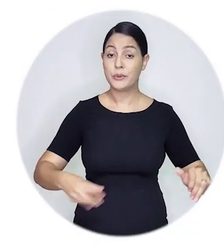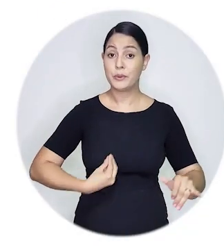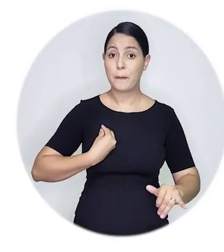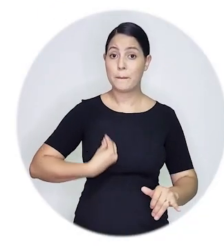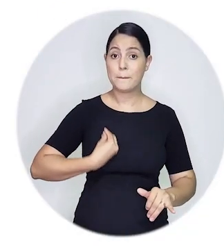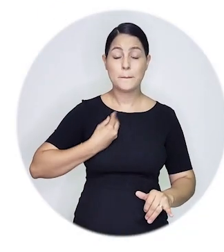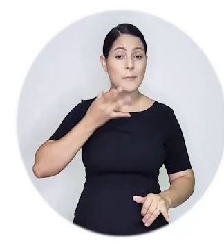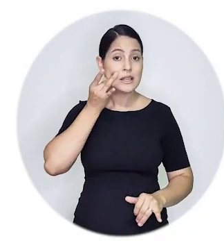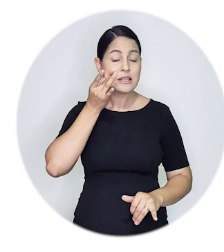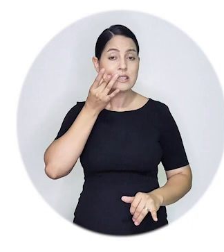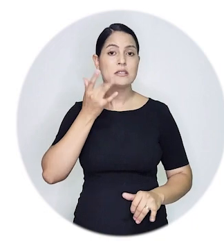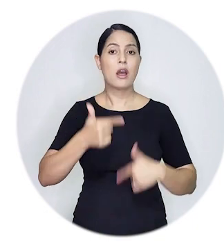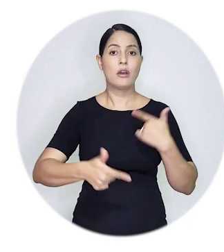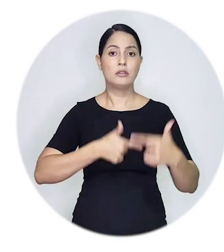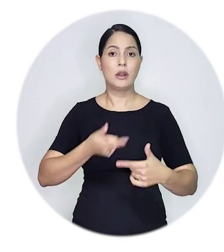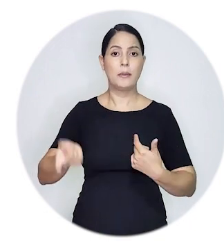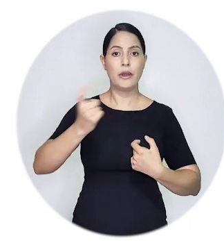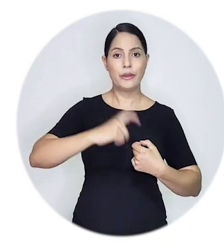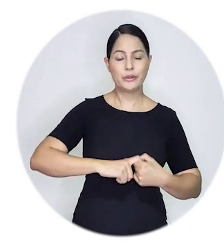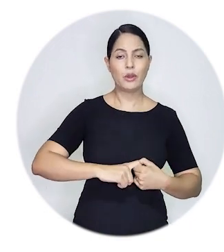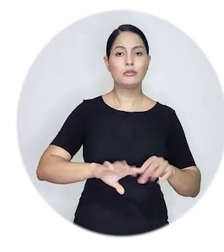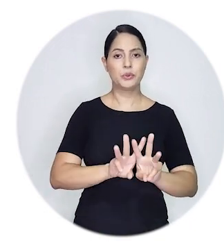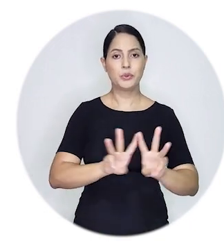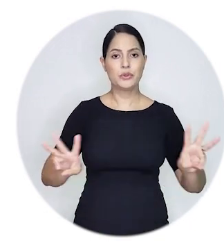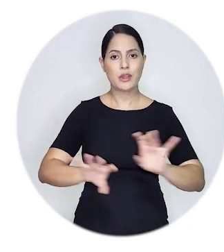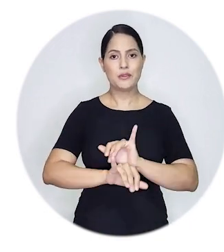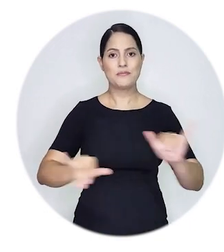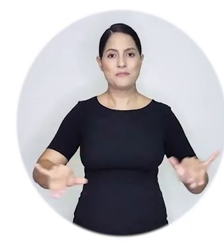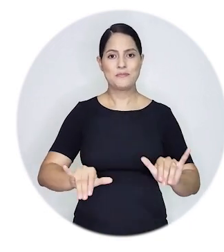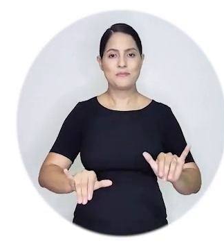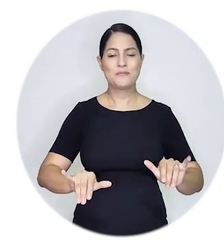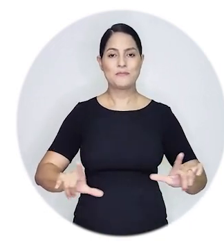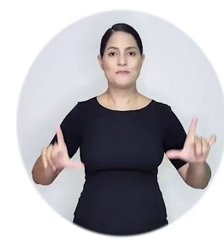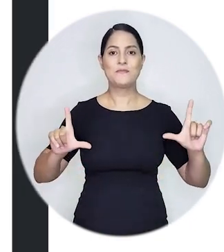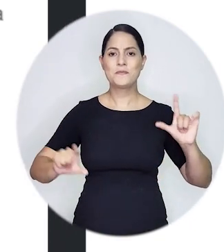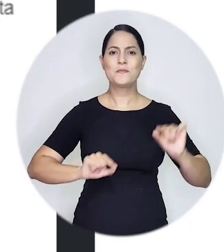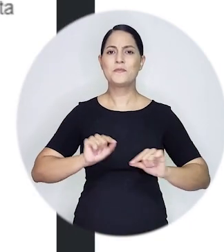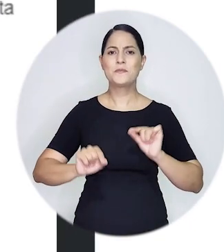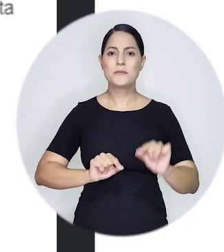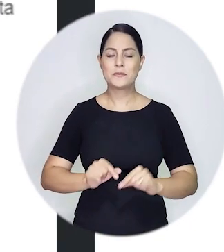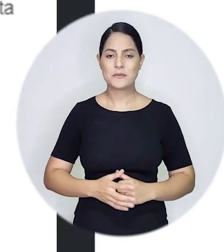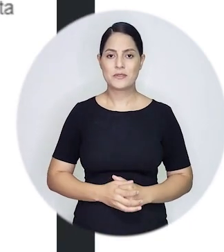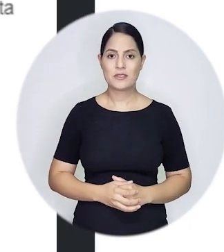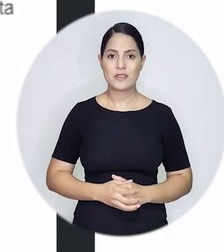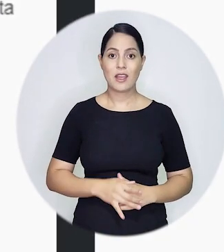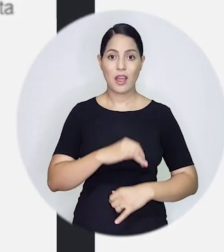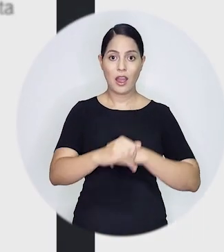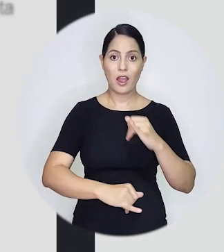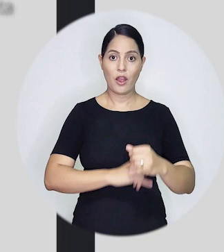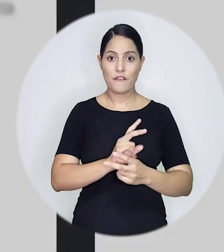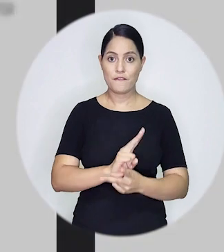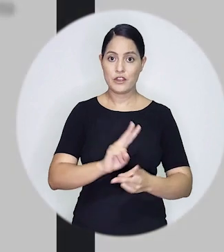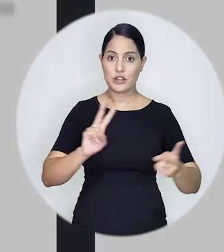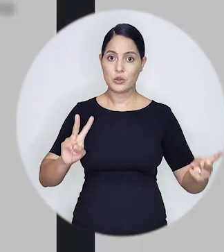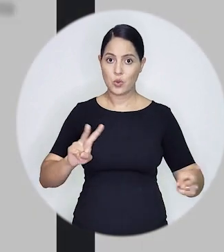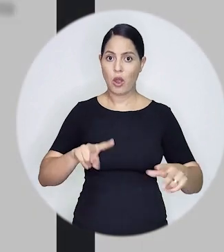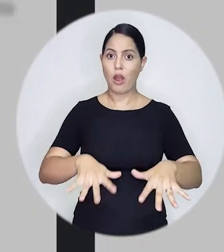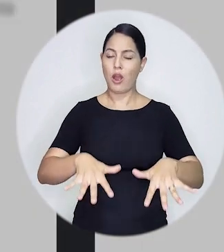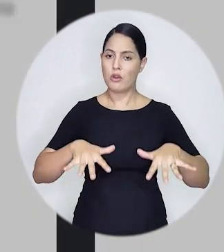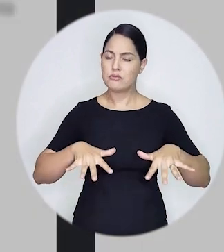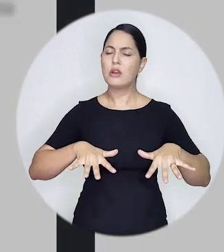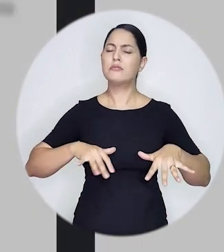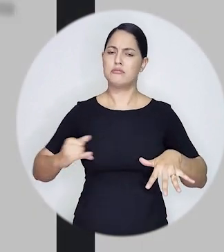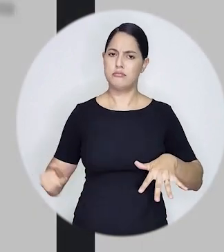retorno dos atos judiciais presenciais foi publicada no site da OAB Nacional. A manifestação destaca que audiências virtuais constituem